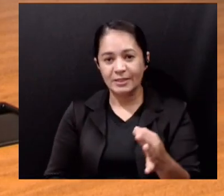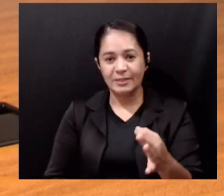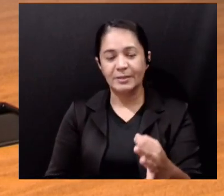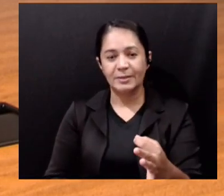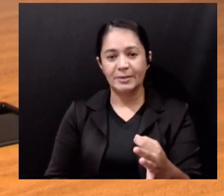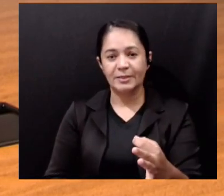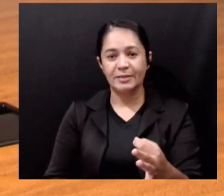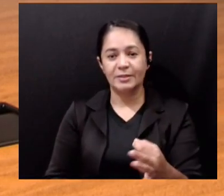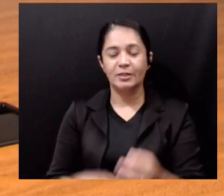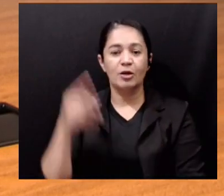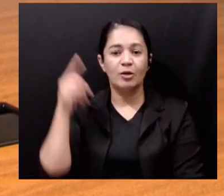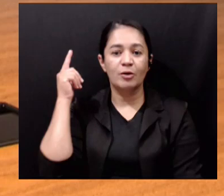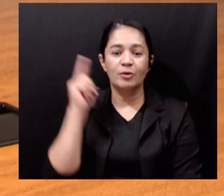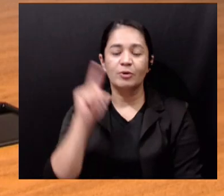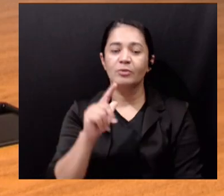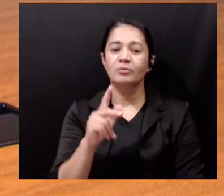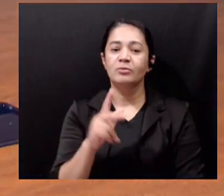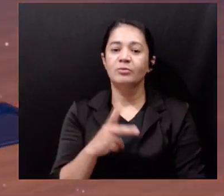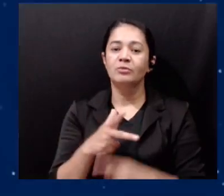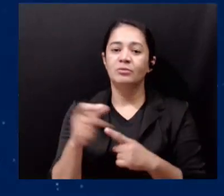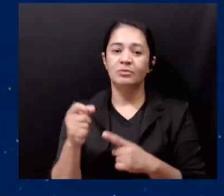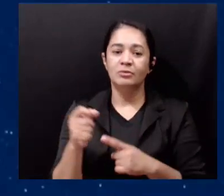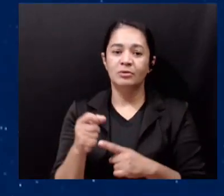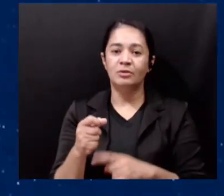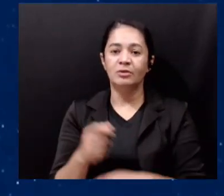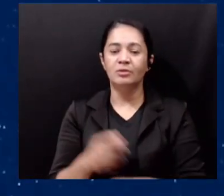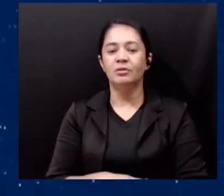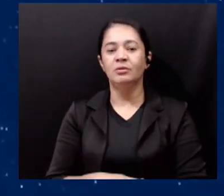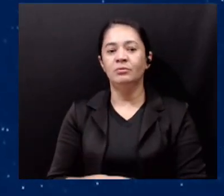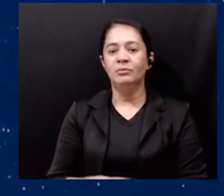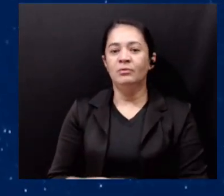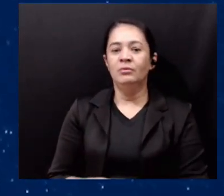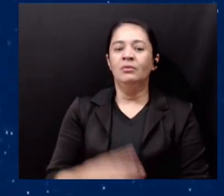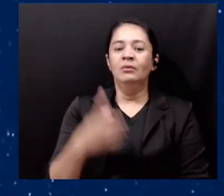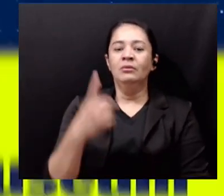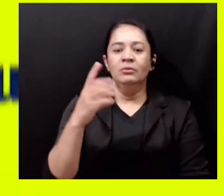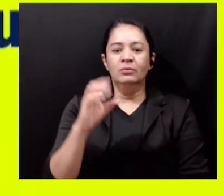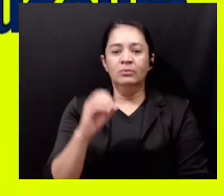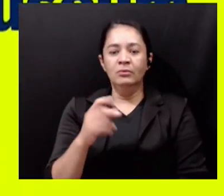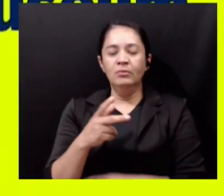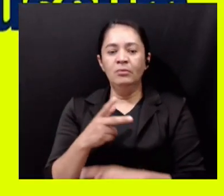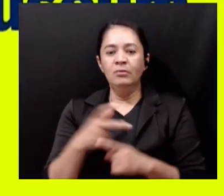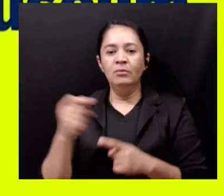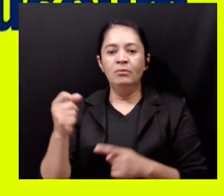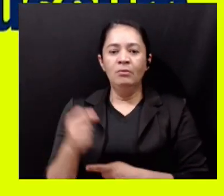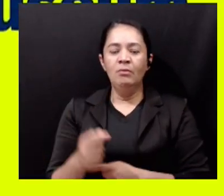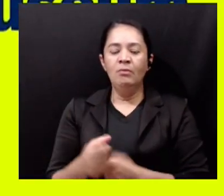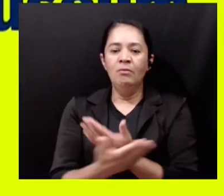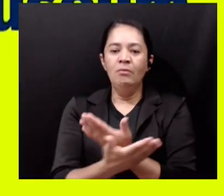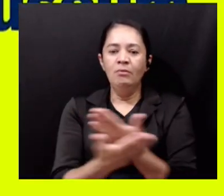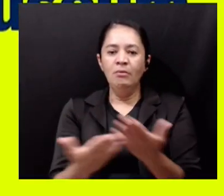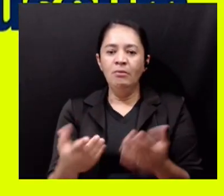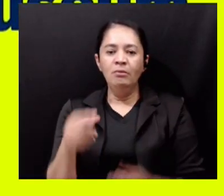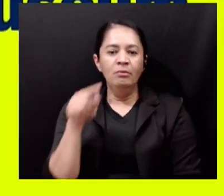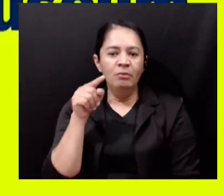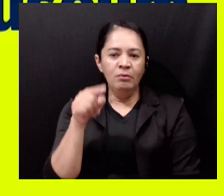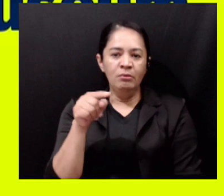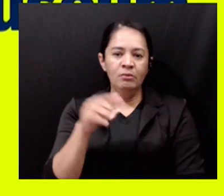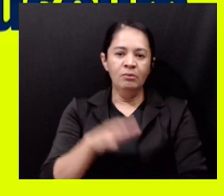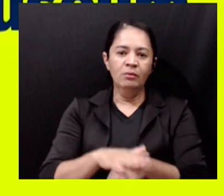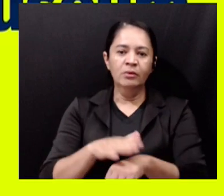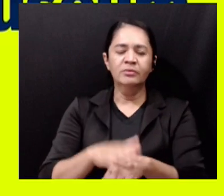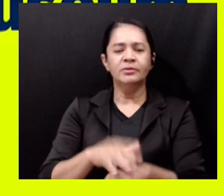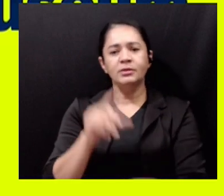a gente conseguir ser um dos 10 vencedores globais. E você fez exatamente o quê? Conta pra gente. Eu